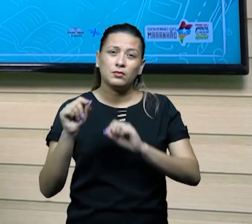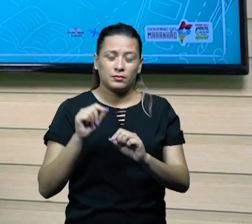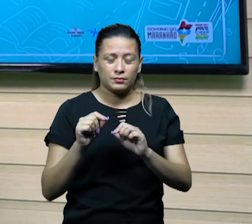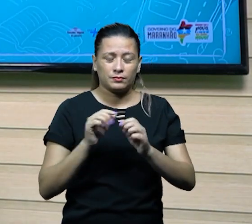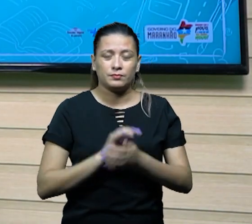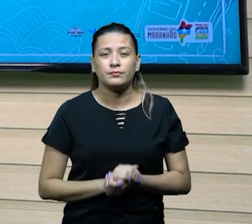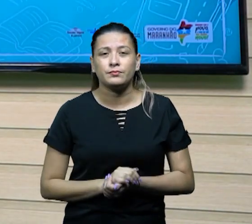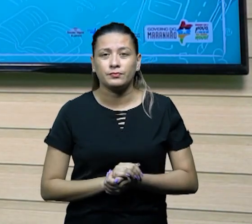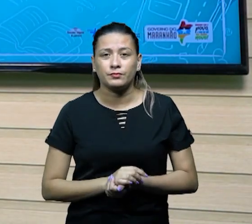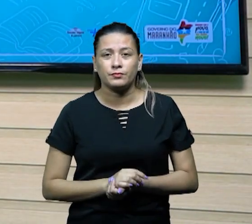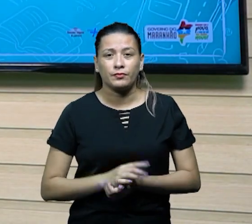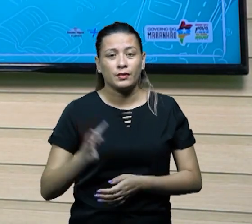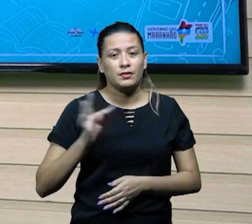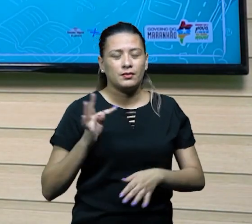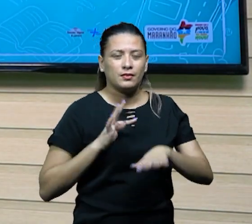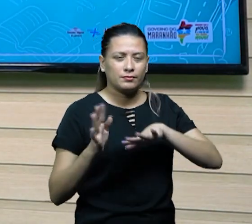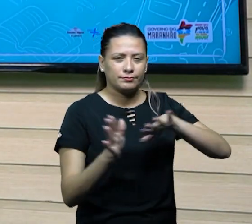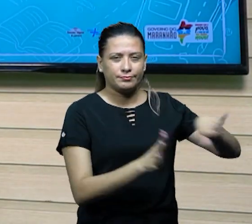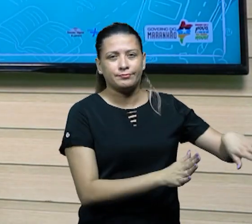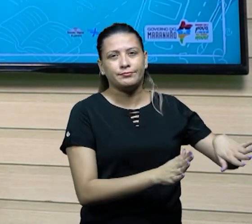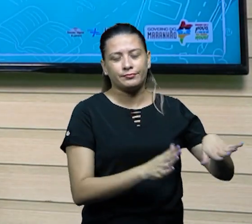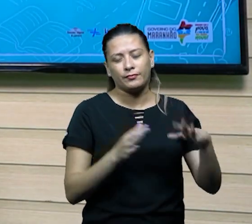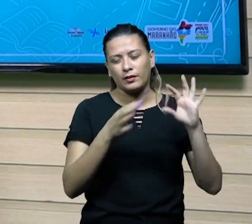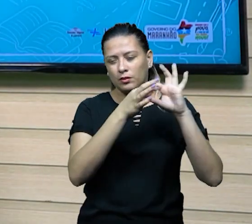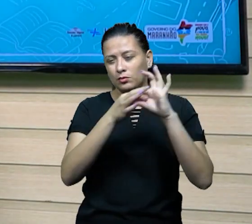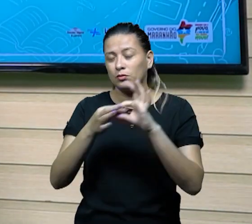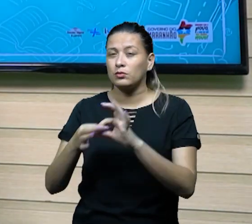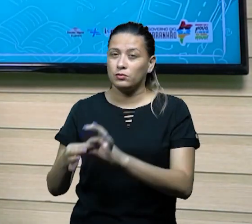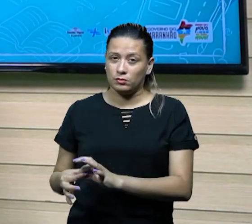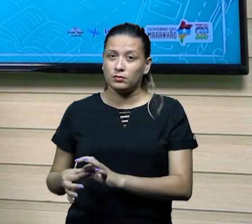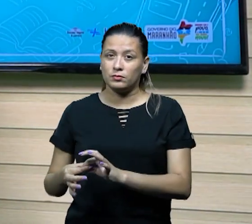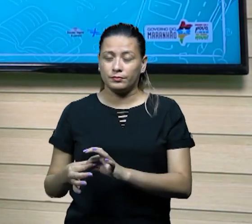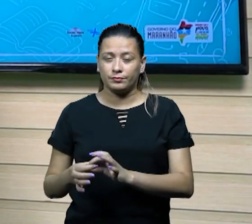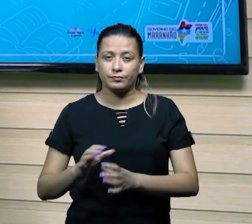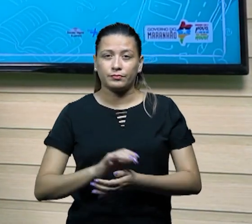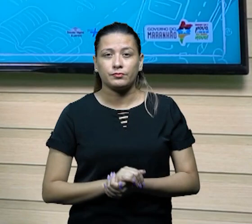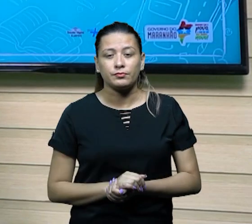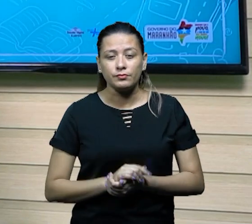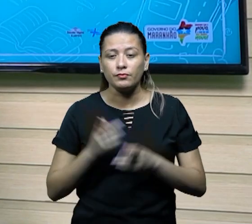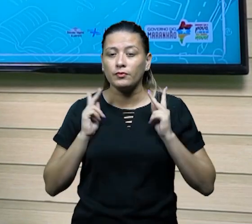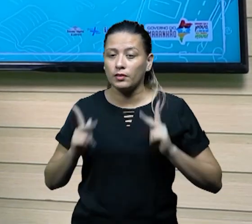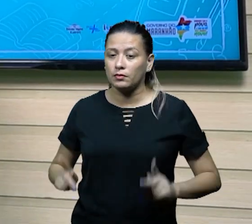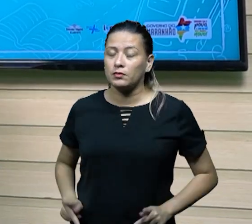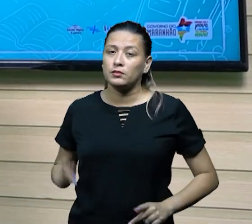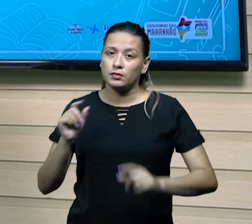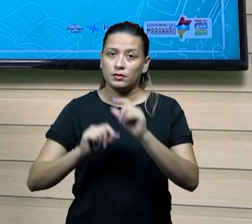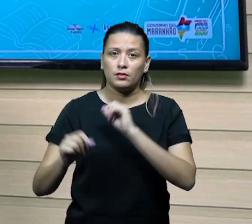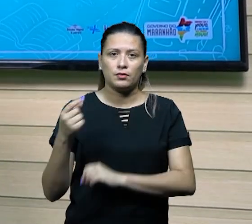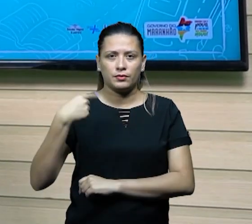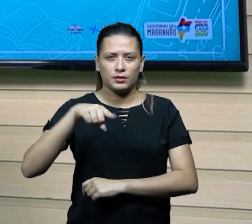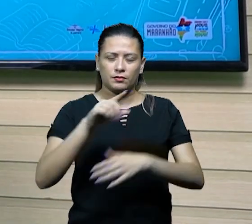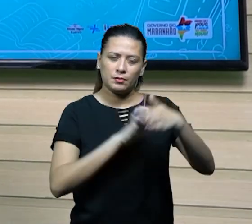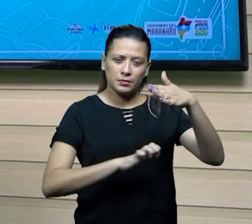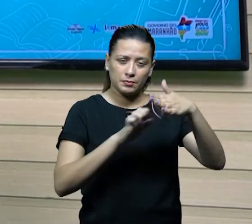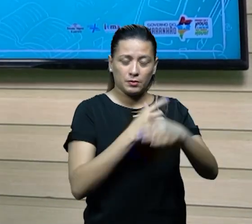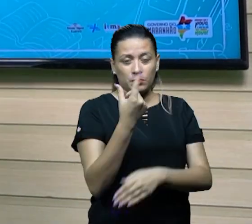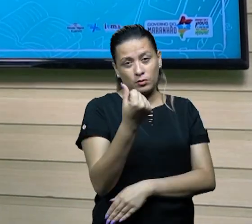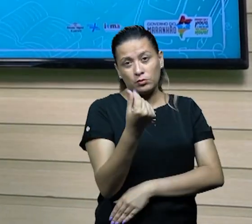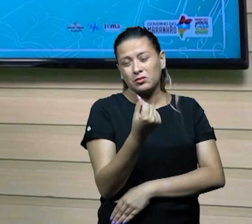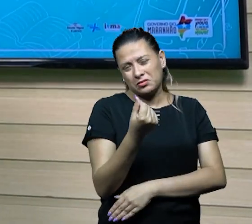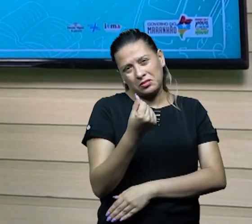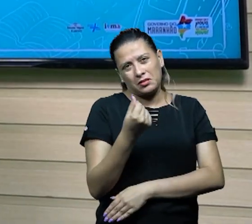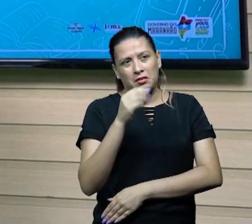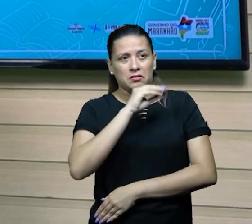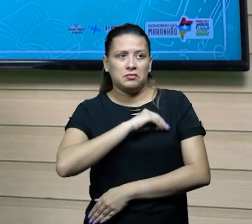vou para esse caráter mais comportamental. O que é ser afetivo? É você ir para a empresa não simplesmente só pelo dinheiro. Claro que o dinheiro é